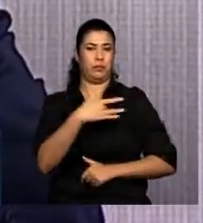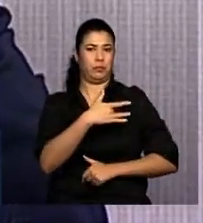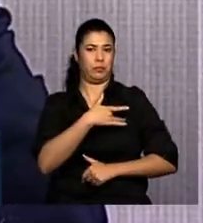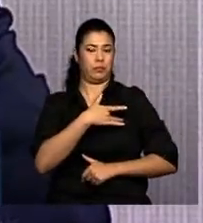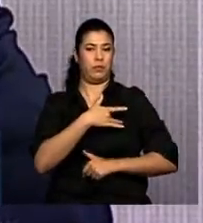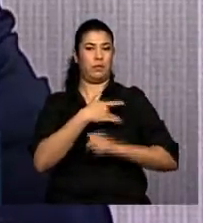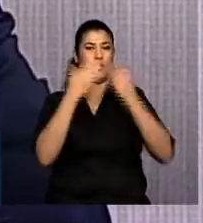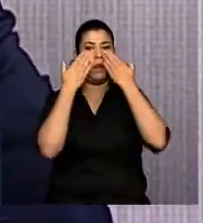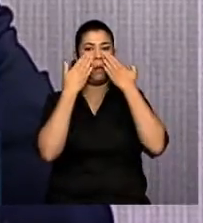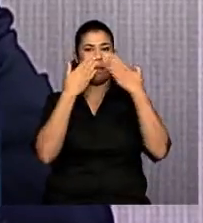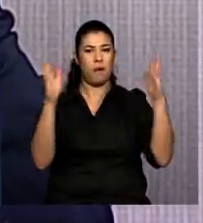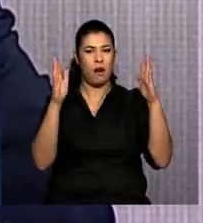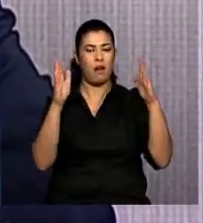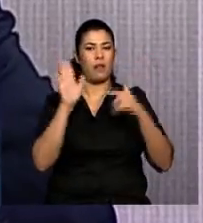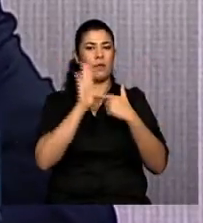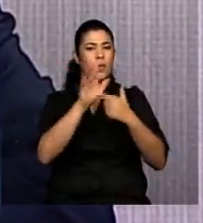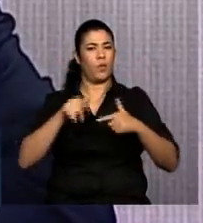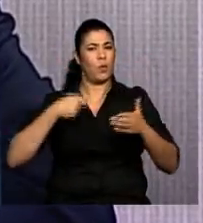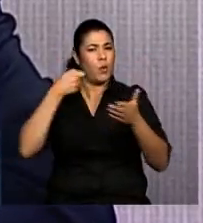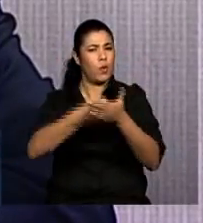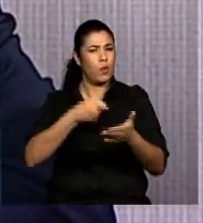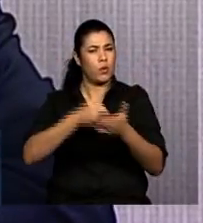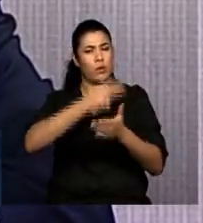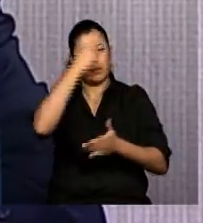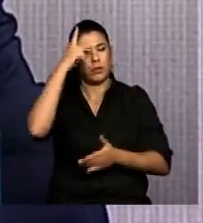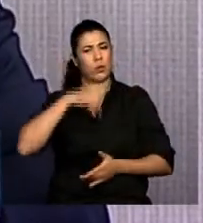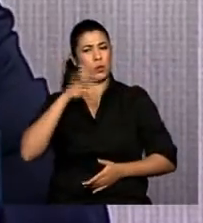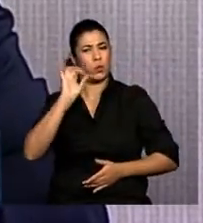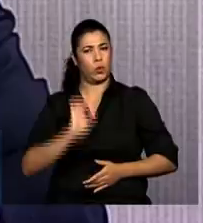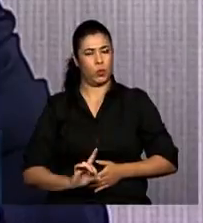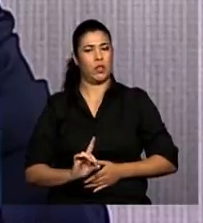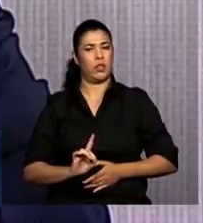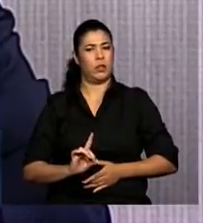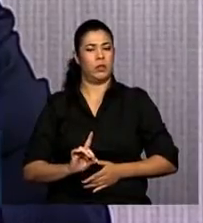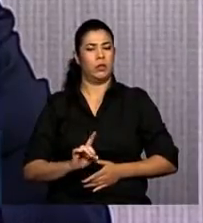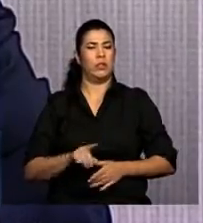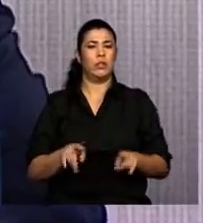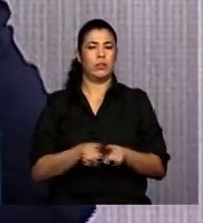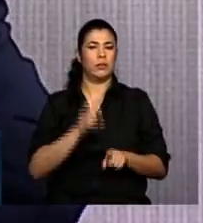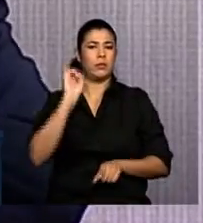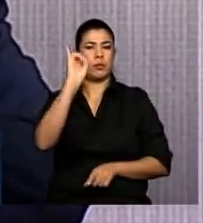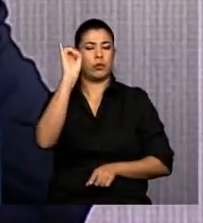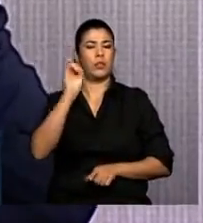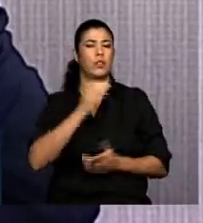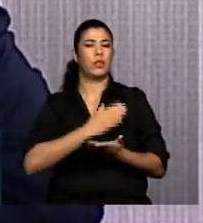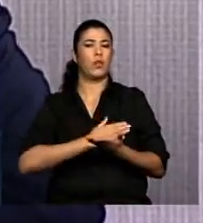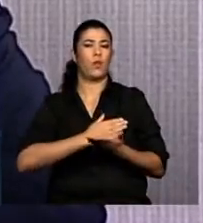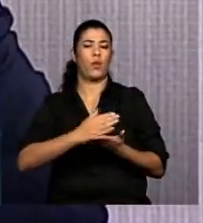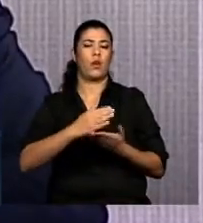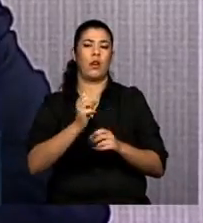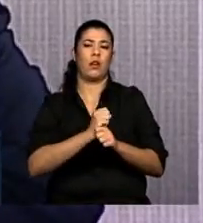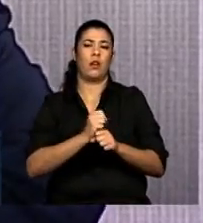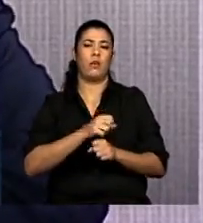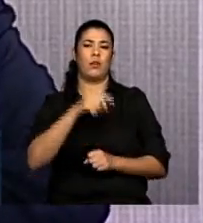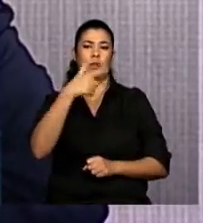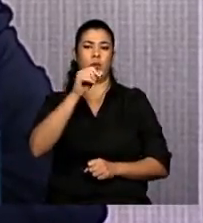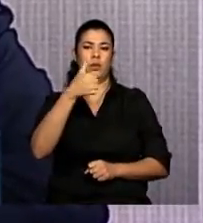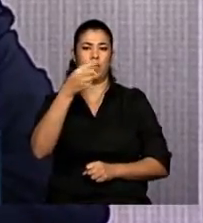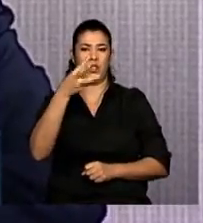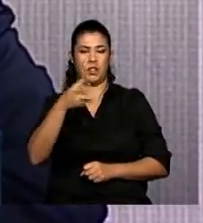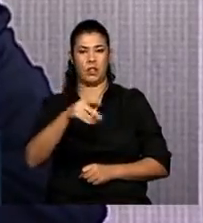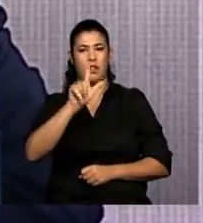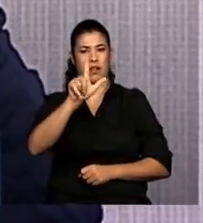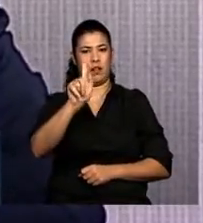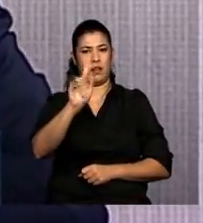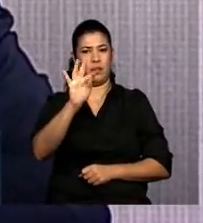escancarar a luta pela preservação do direito das pessoas, e isso tem sido muito importante. Desde 2013 também, travestis e